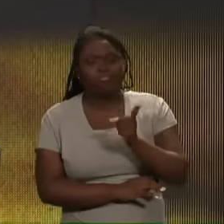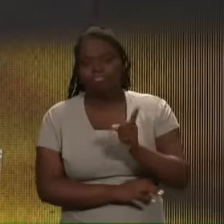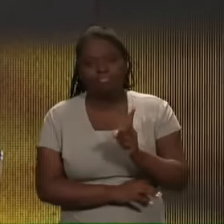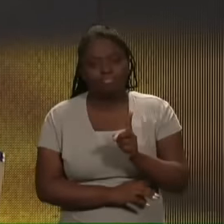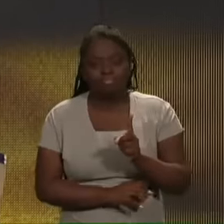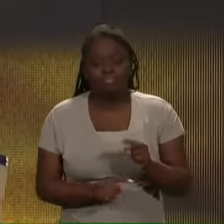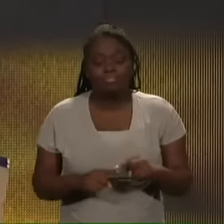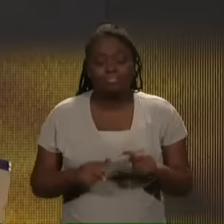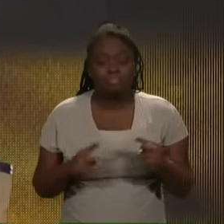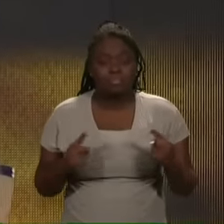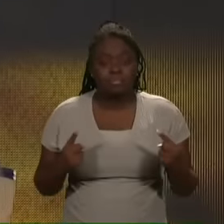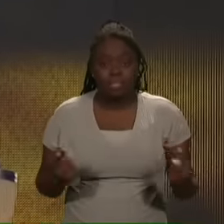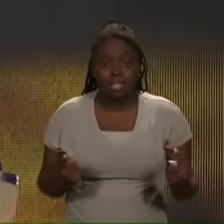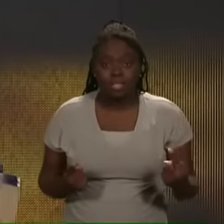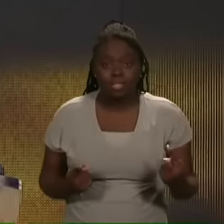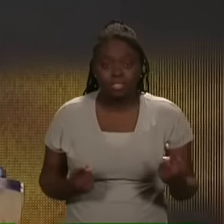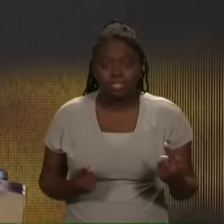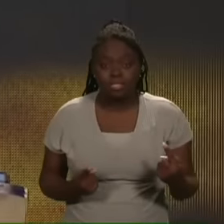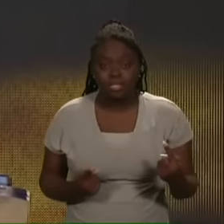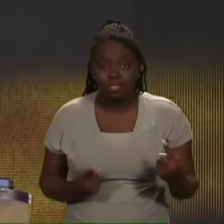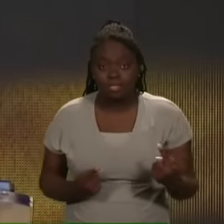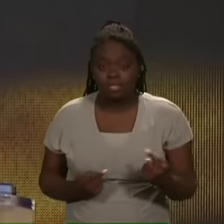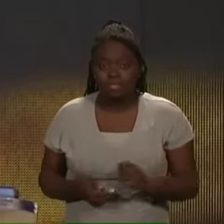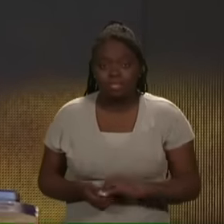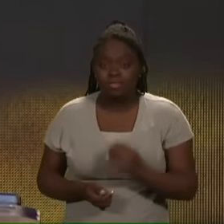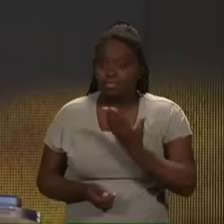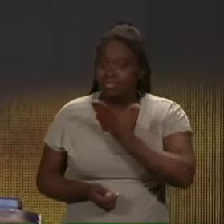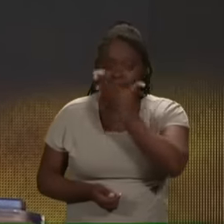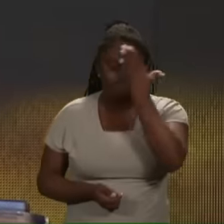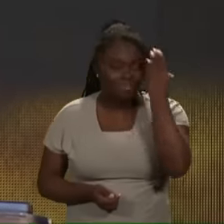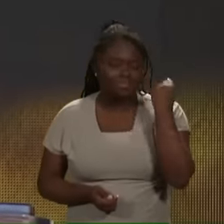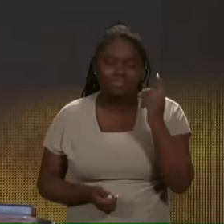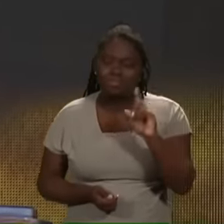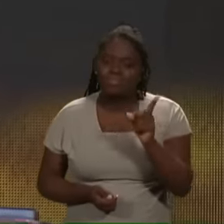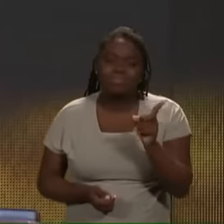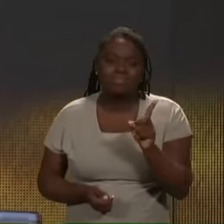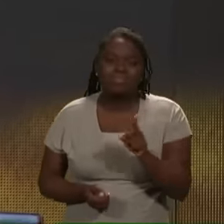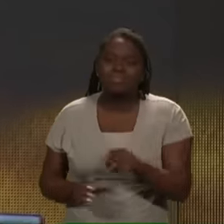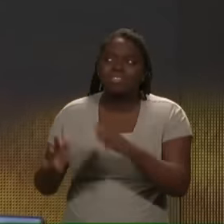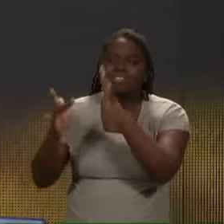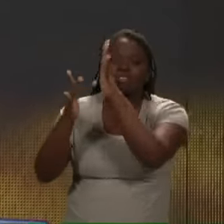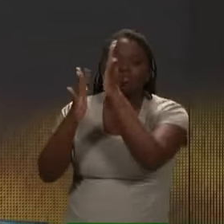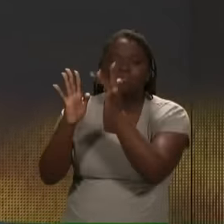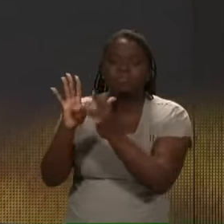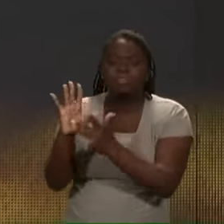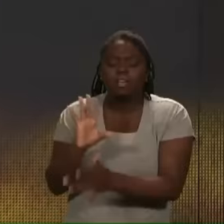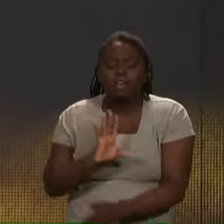É esquecermos o quanto ele nos ama.